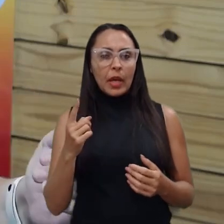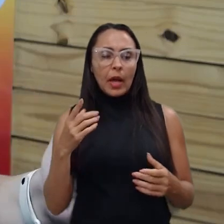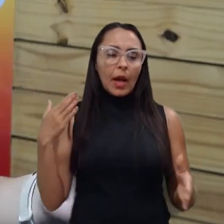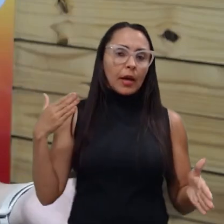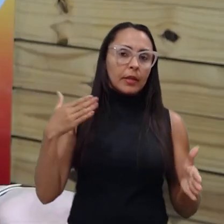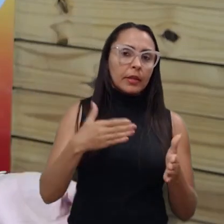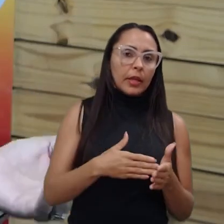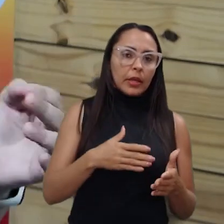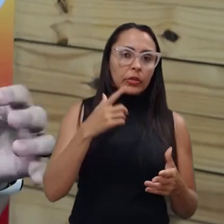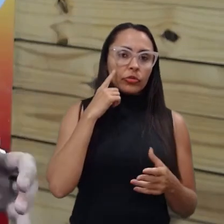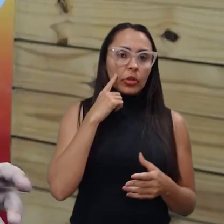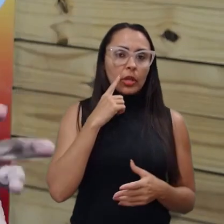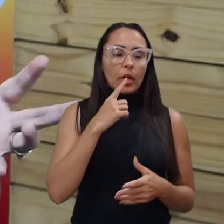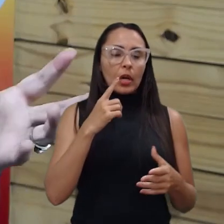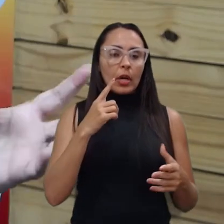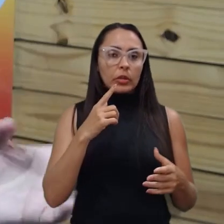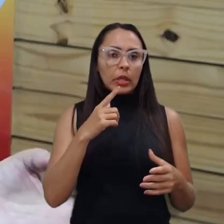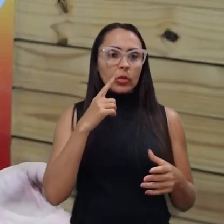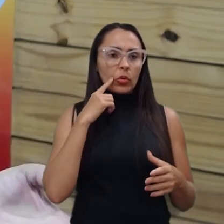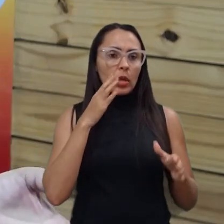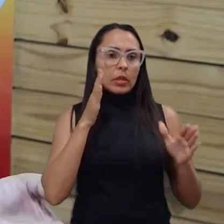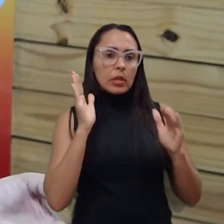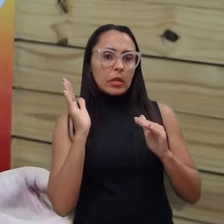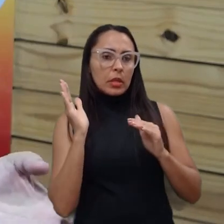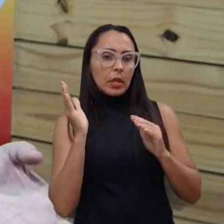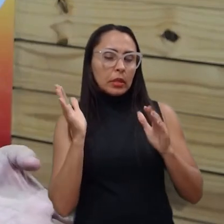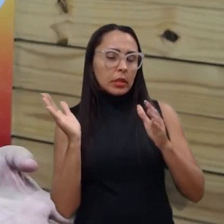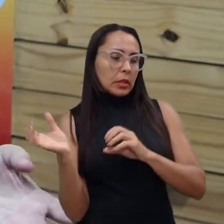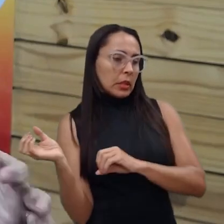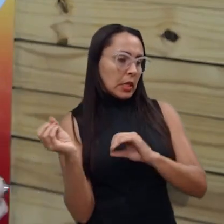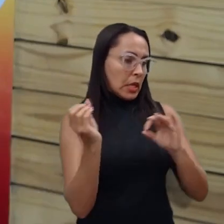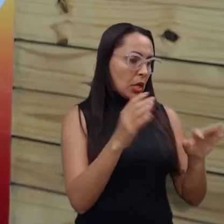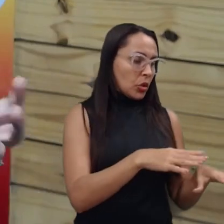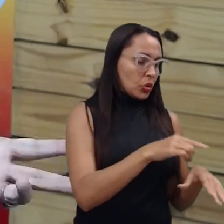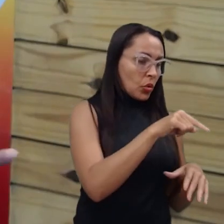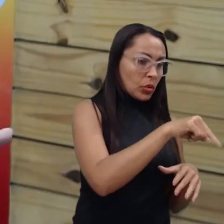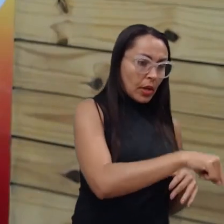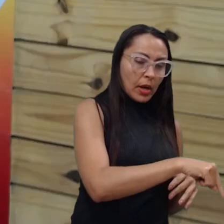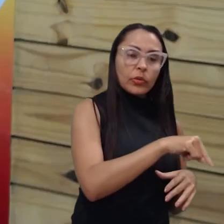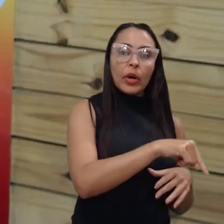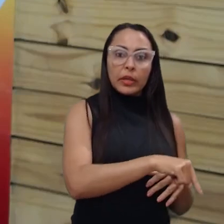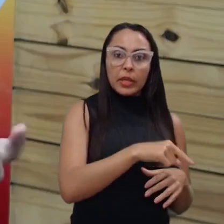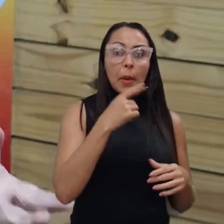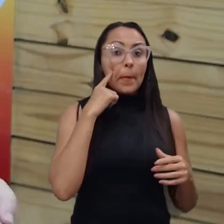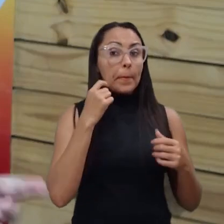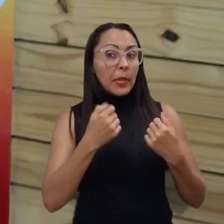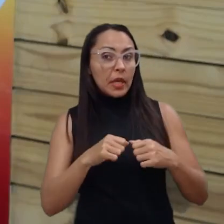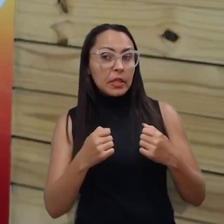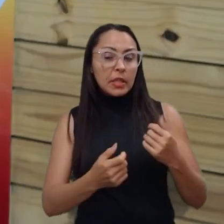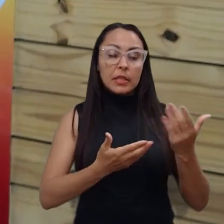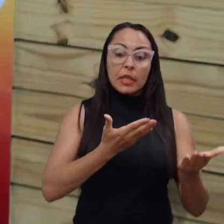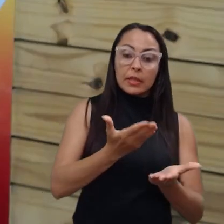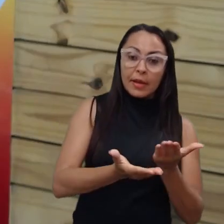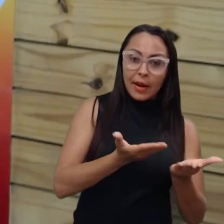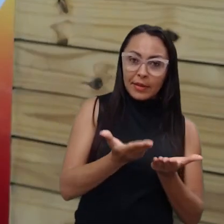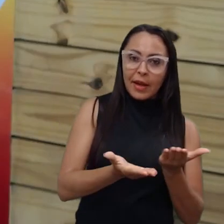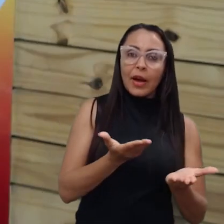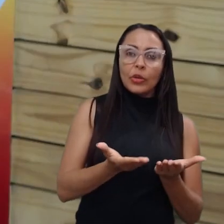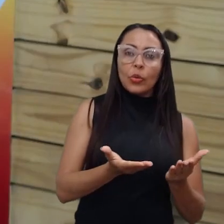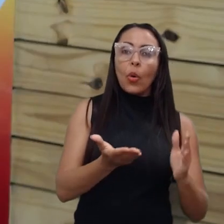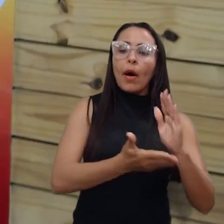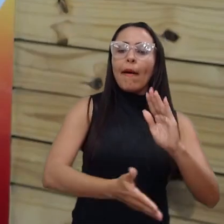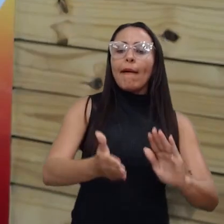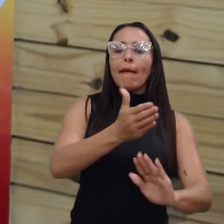ao ponto de ser direcionado para esse corpo receptor, para esse rio, para esse córrego, precisa